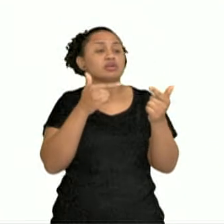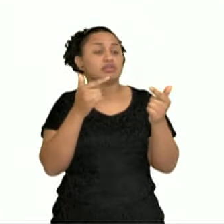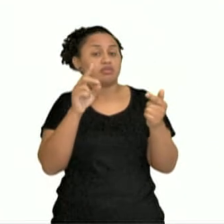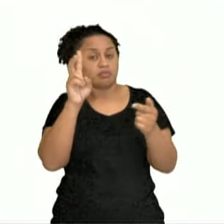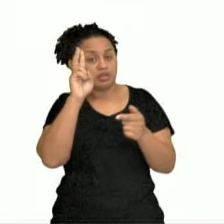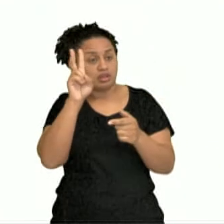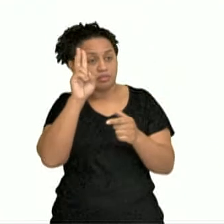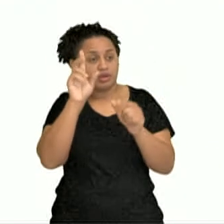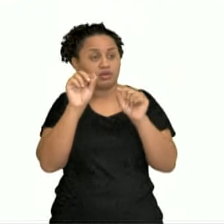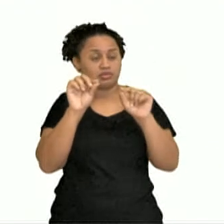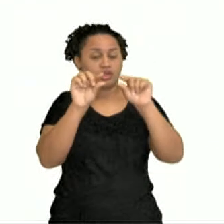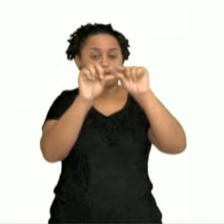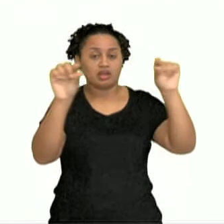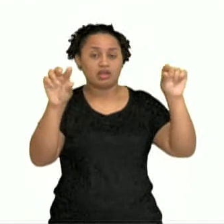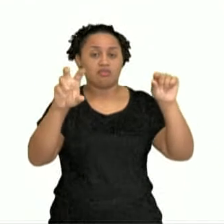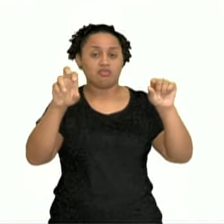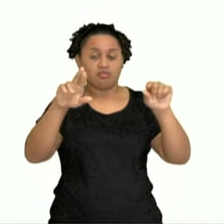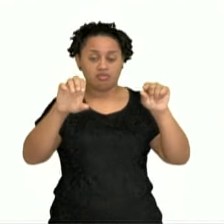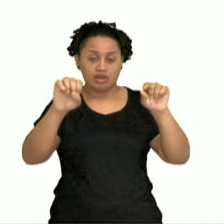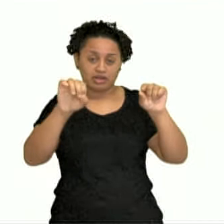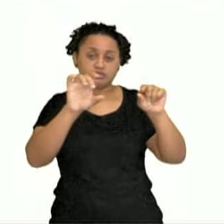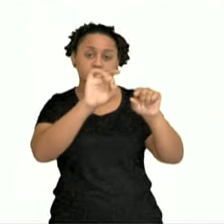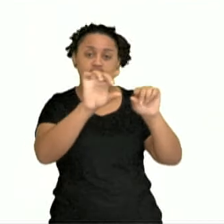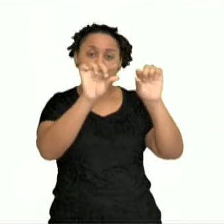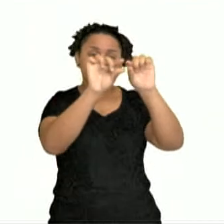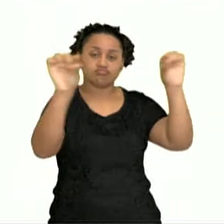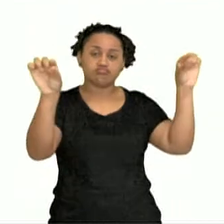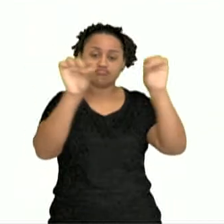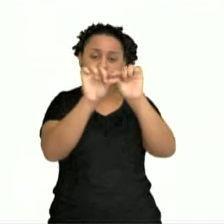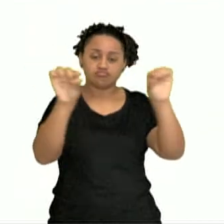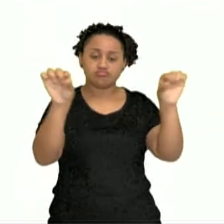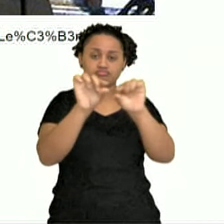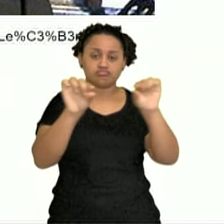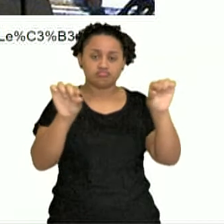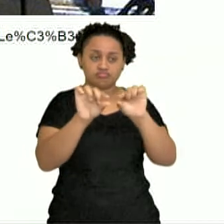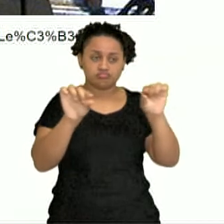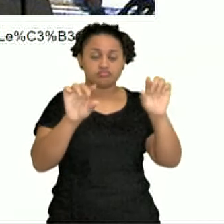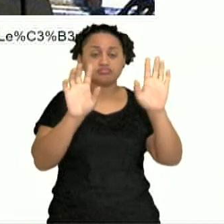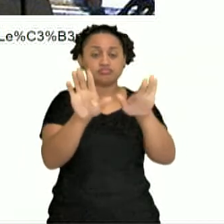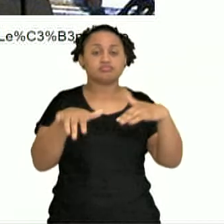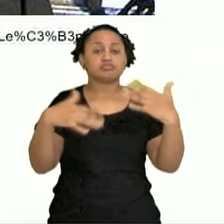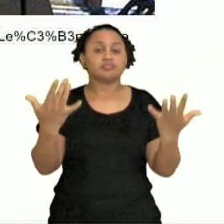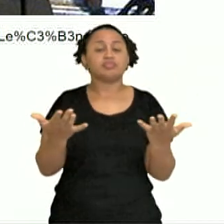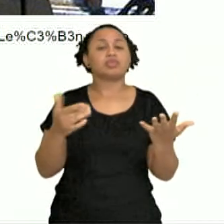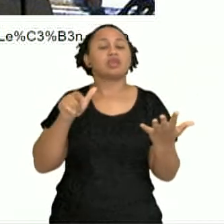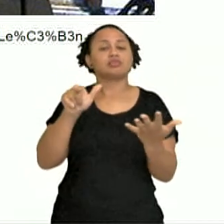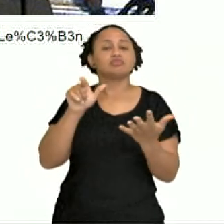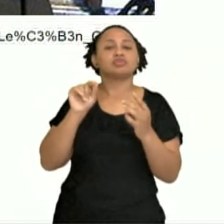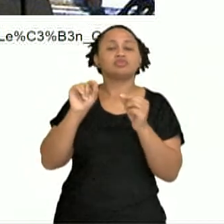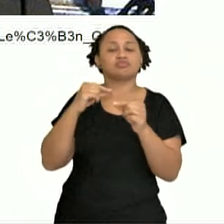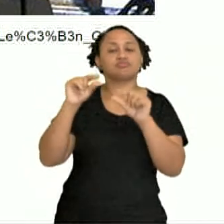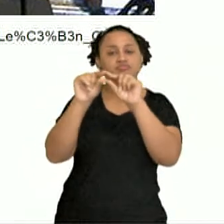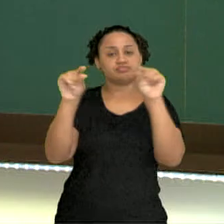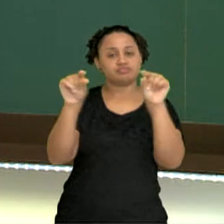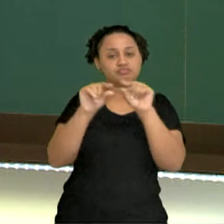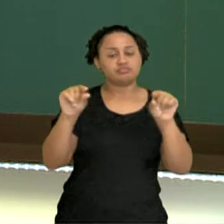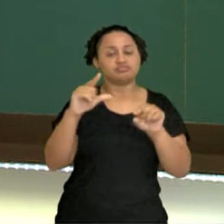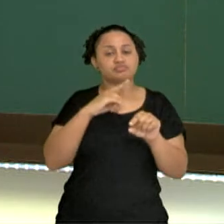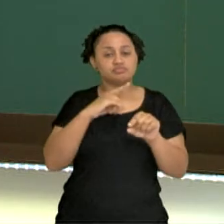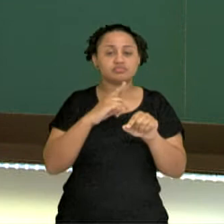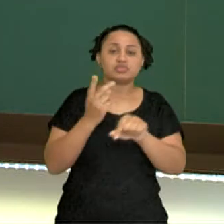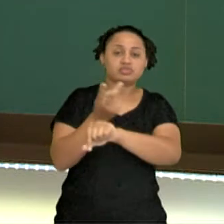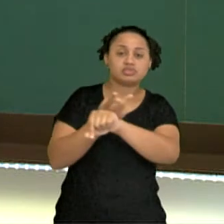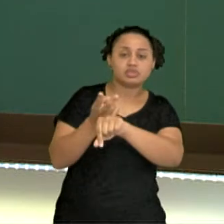pouquinho. Verso é cada uma dessas linhas. Então, naquelas linhas você vai procurar